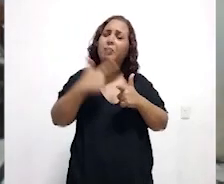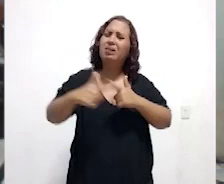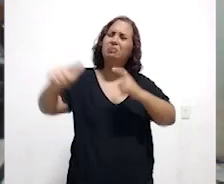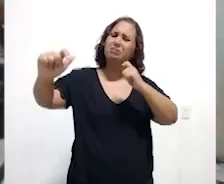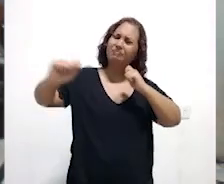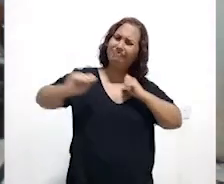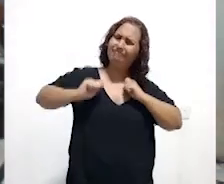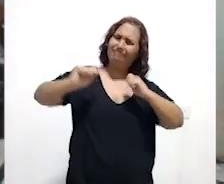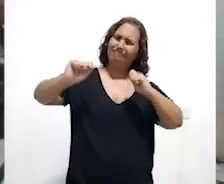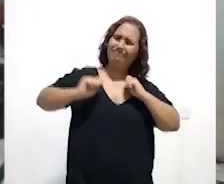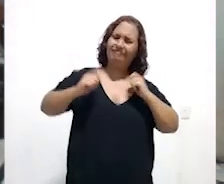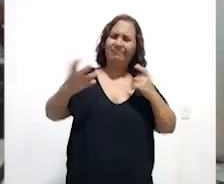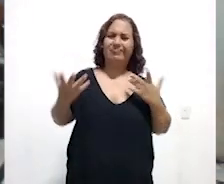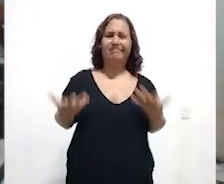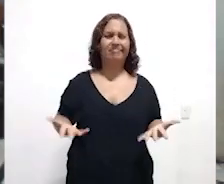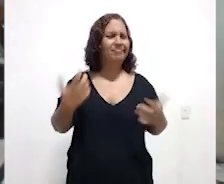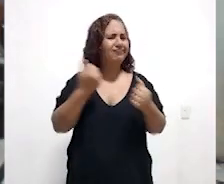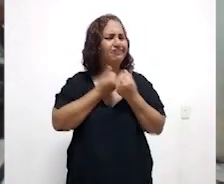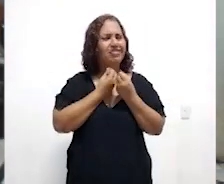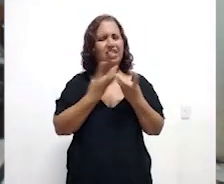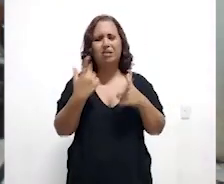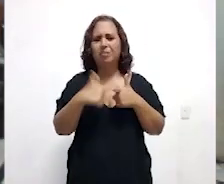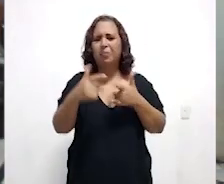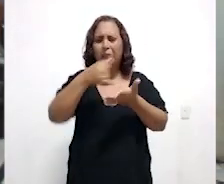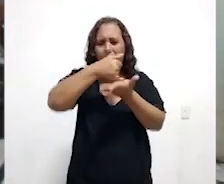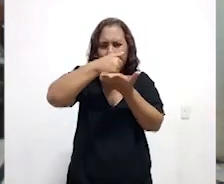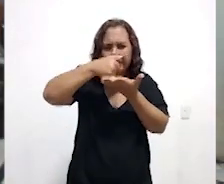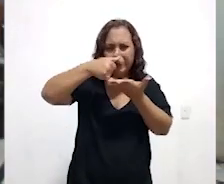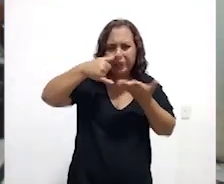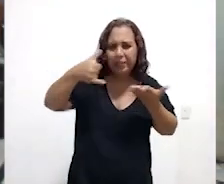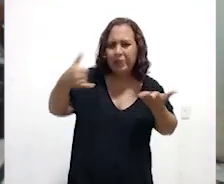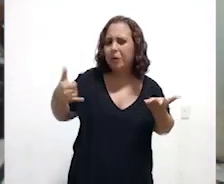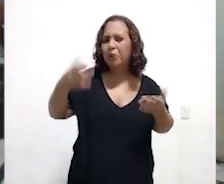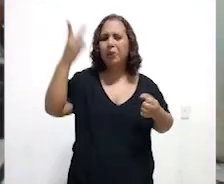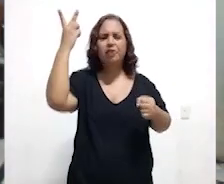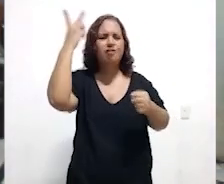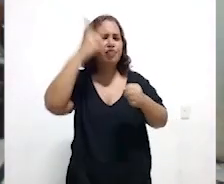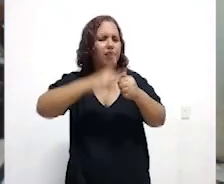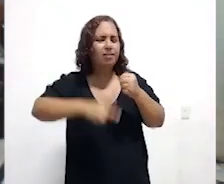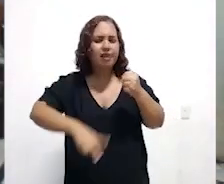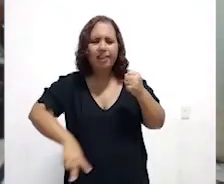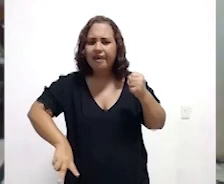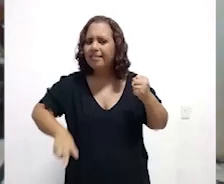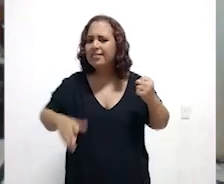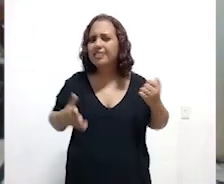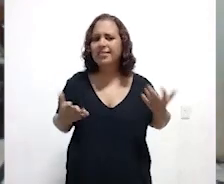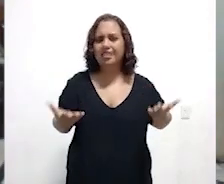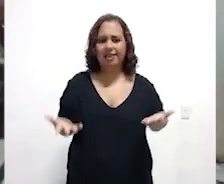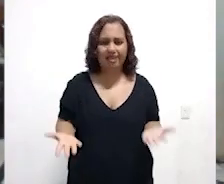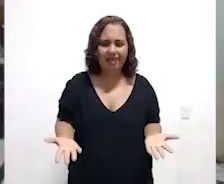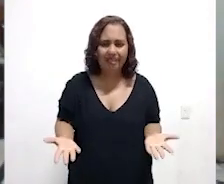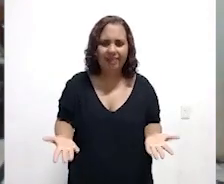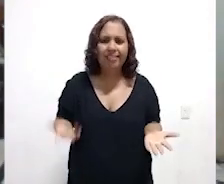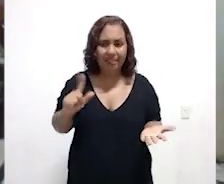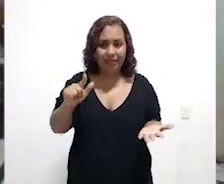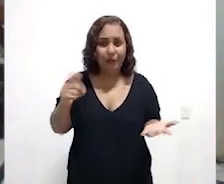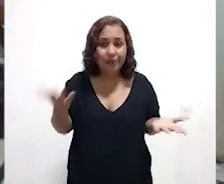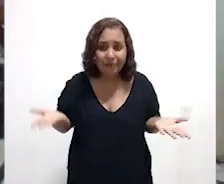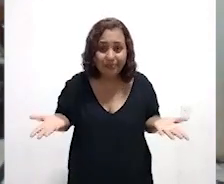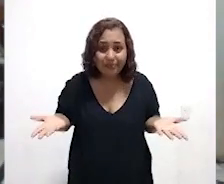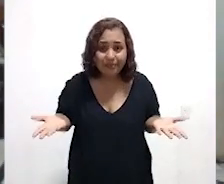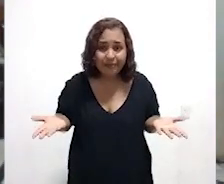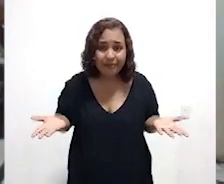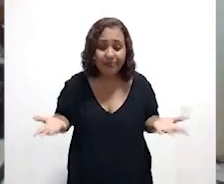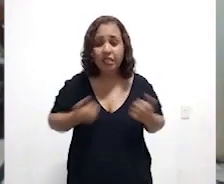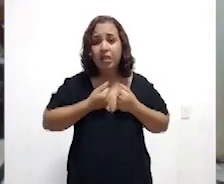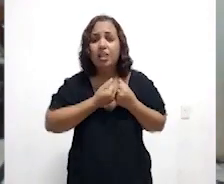por outros problemas, drogas, violência, não é? Muitos